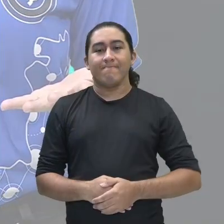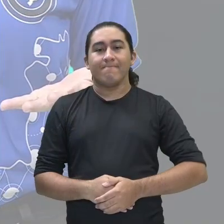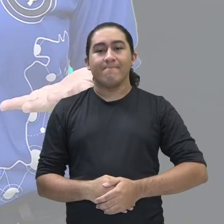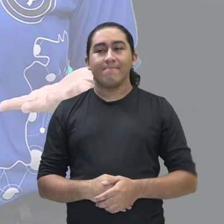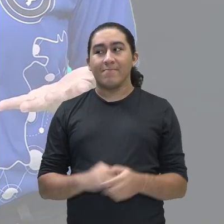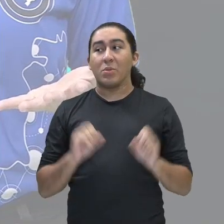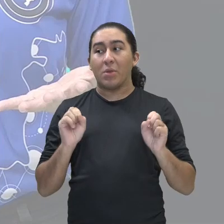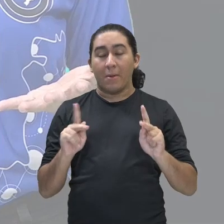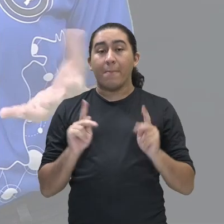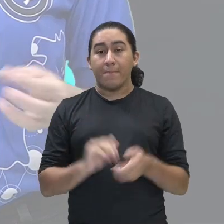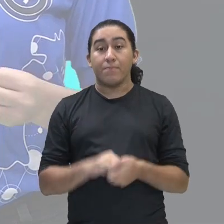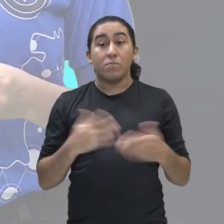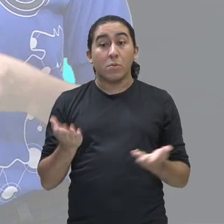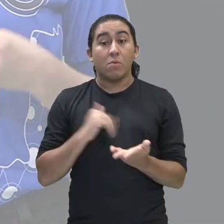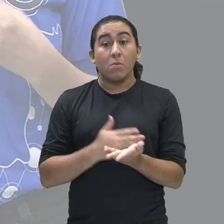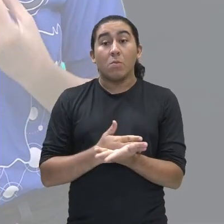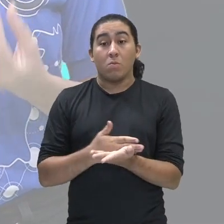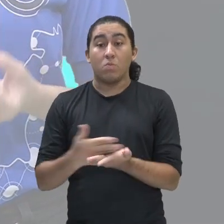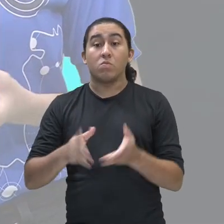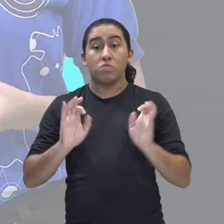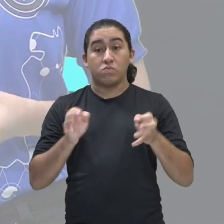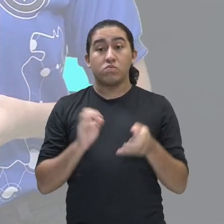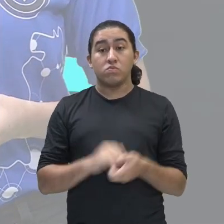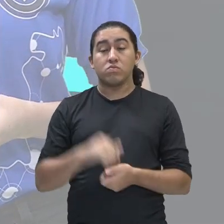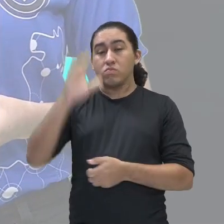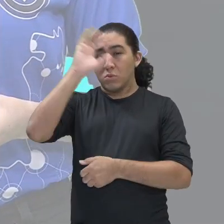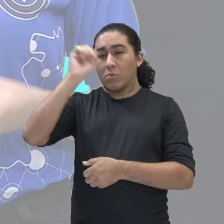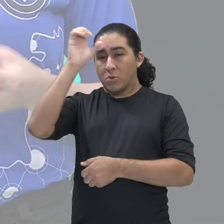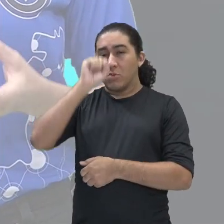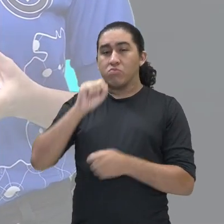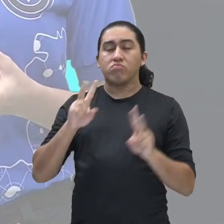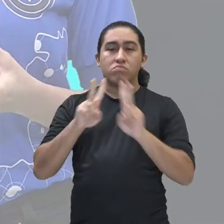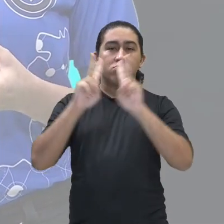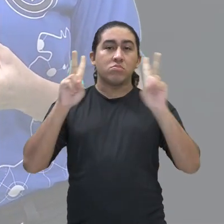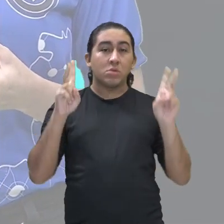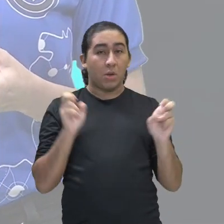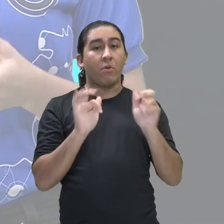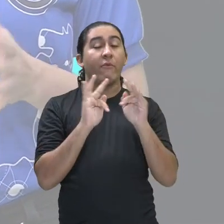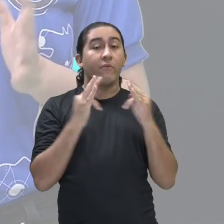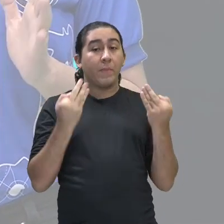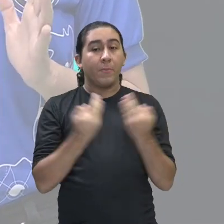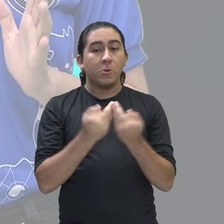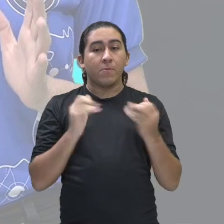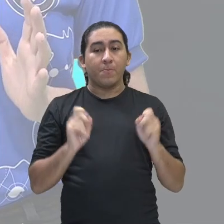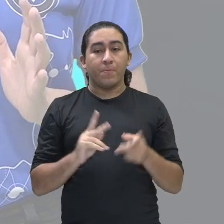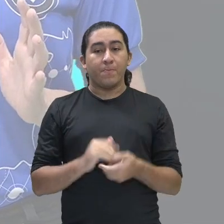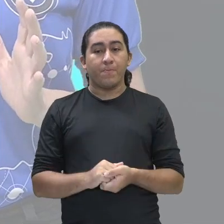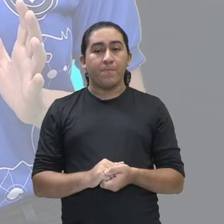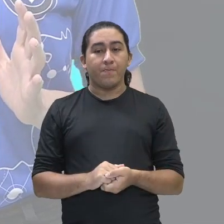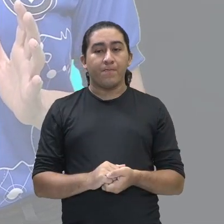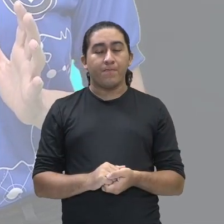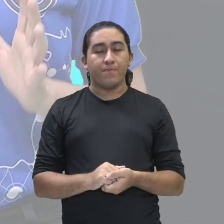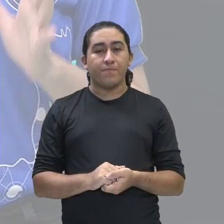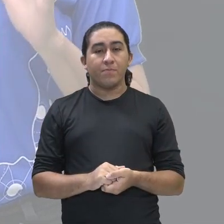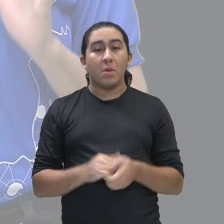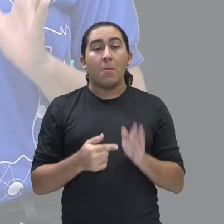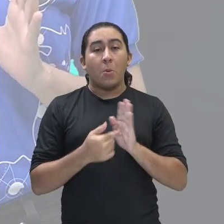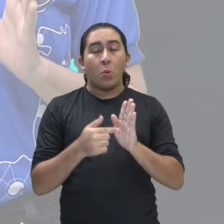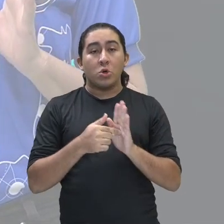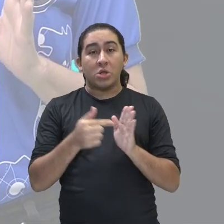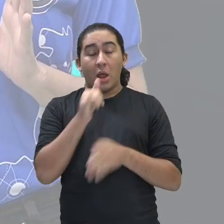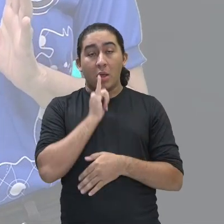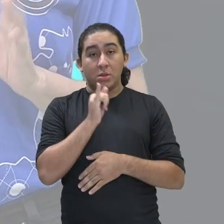Bem, então vamos começar, não é? Aprendendo um pouquinho sobre o vocabulário de família. E para nos dar exemplos, para que fique